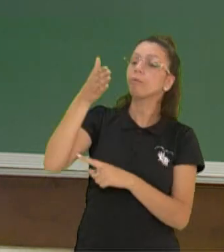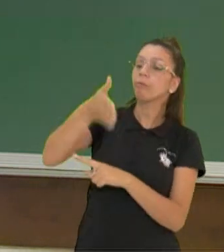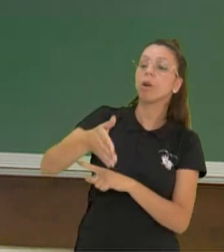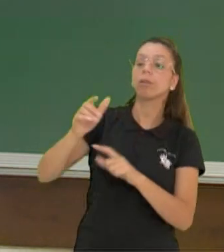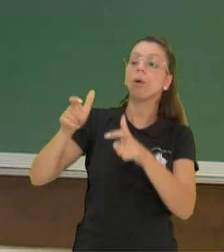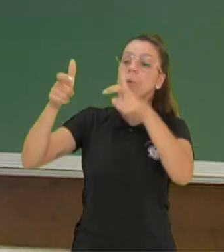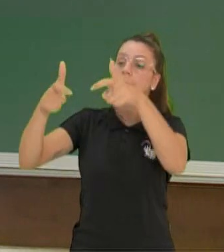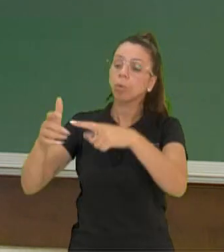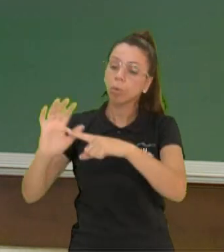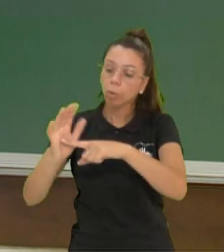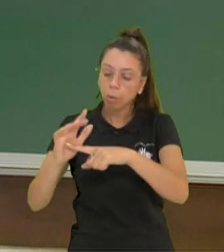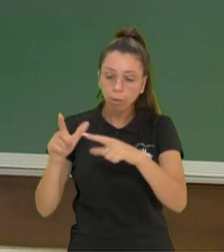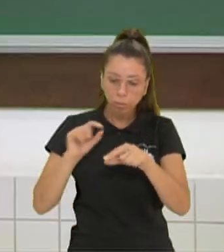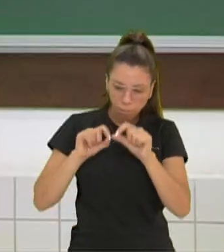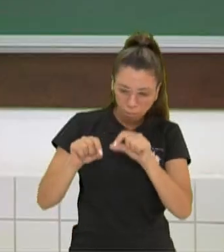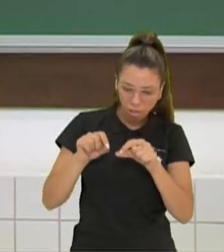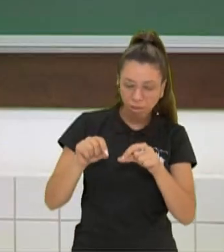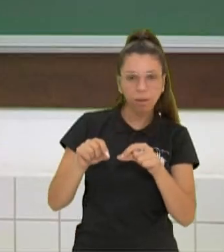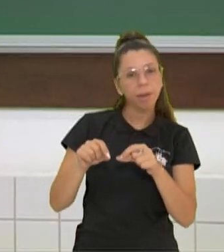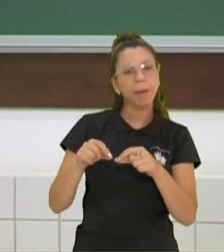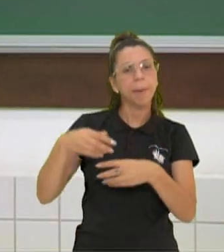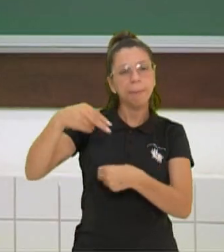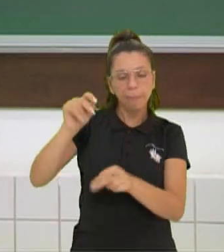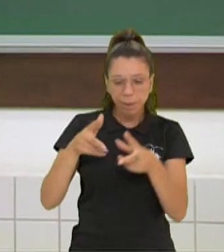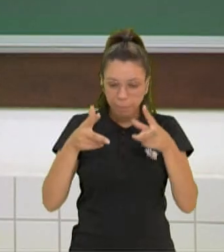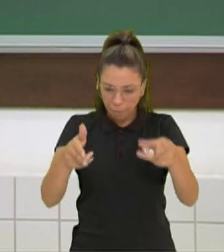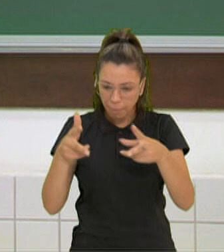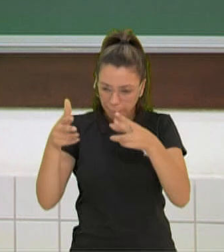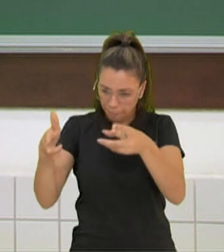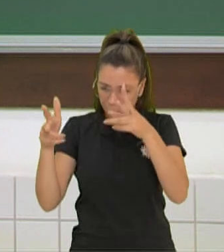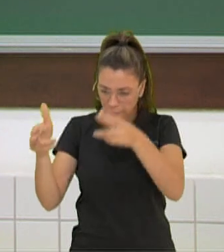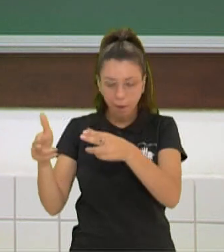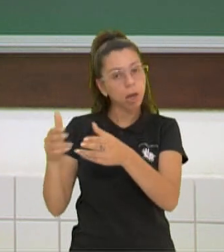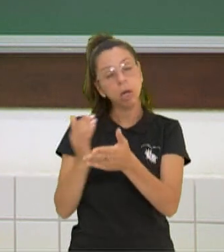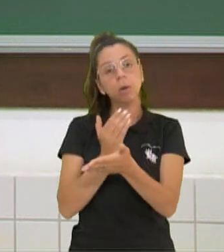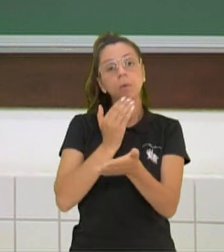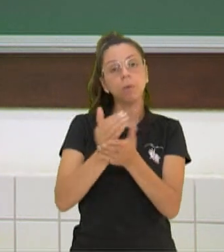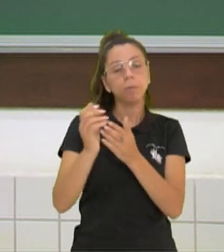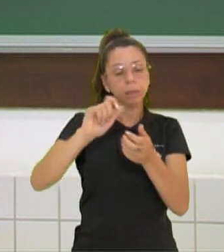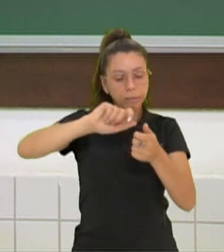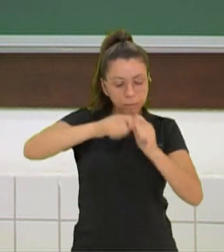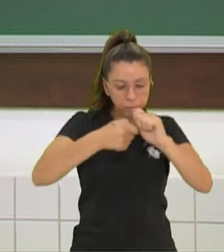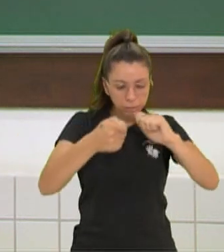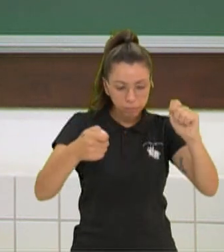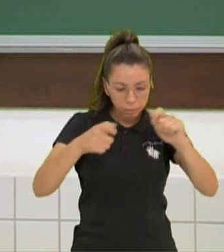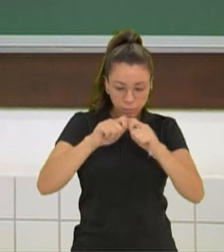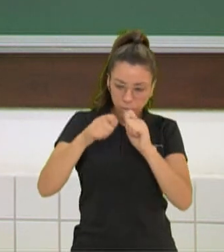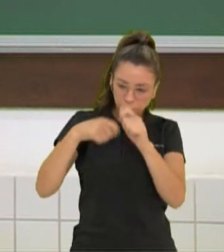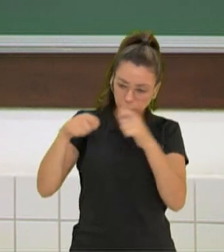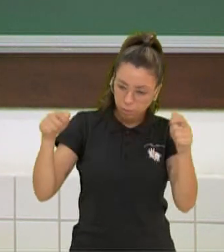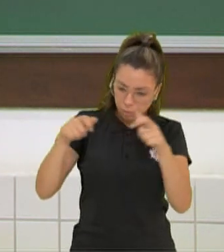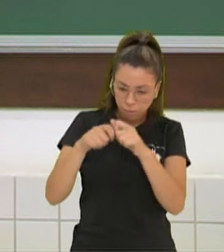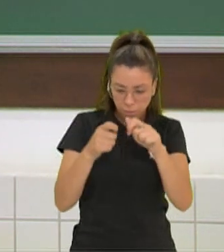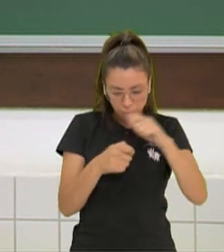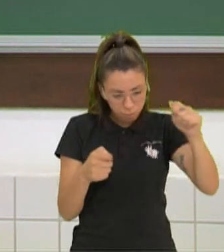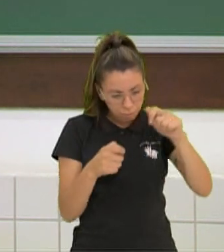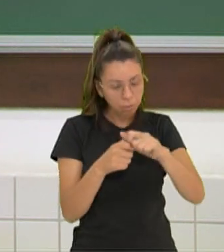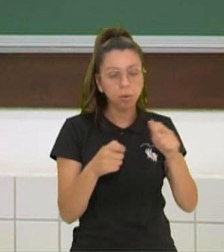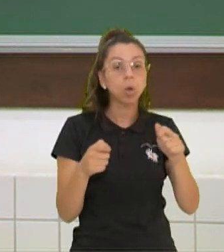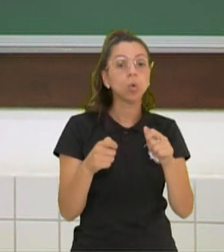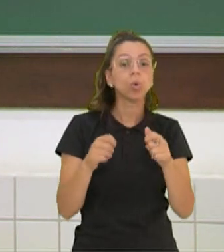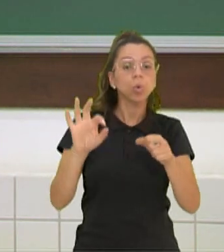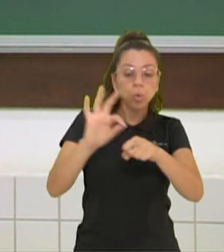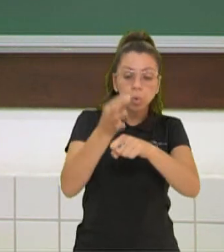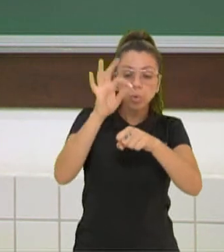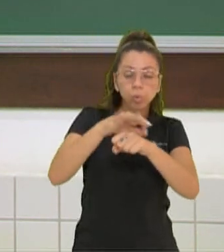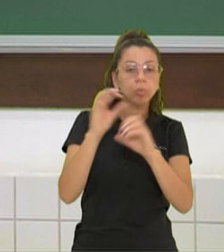tinha muitos retalhos lá. E ela começou a fazer uma boneca de amarração, sem costura, né,